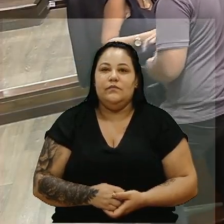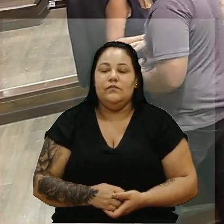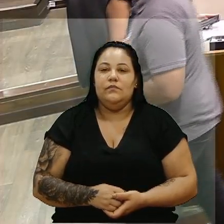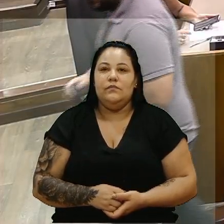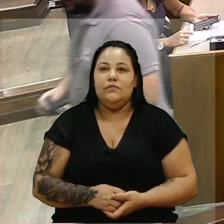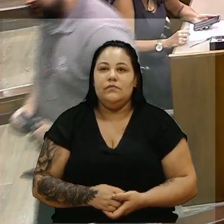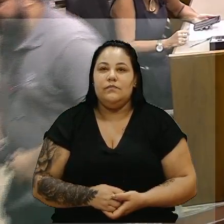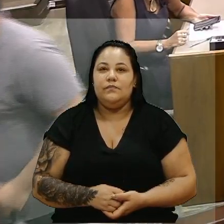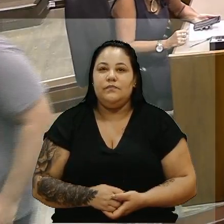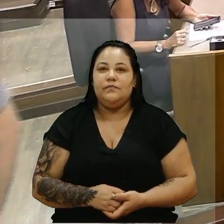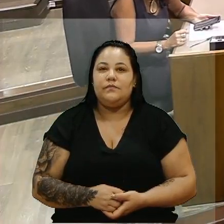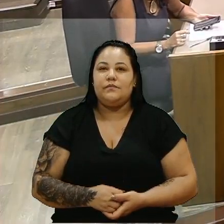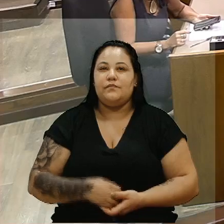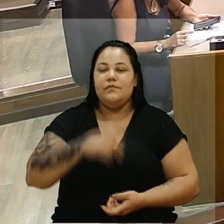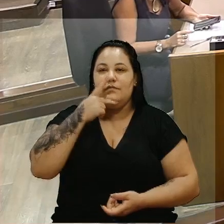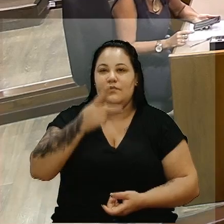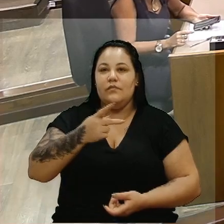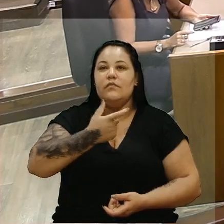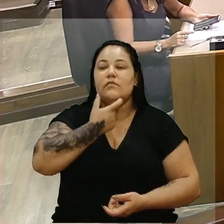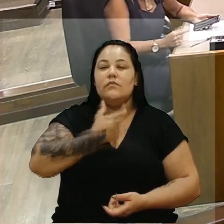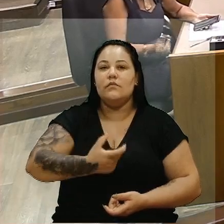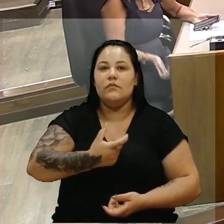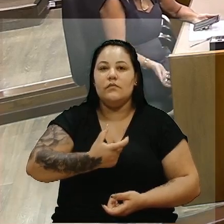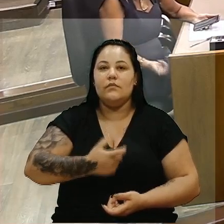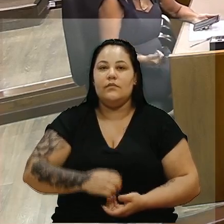Com a palavra, o vereador Cristiano Becker.